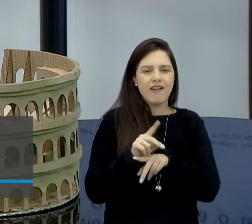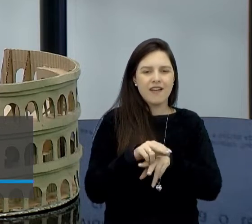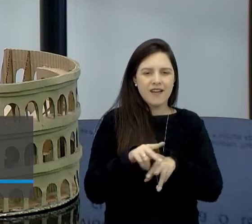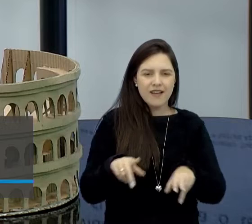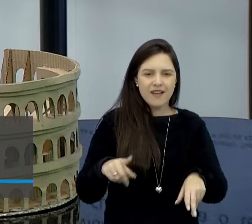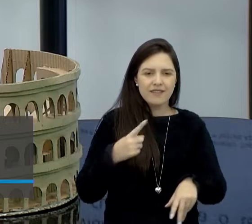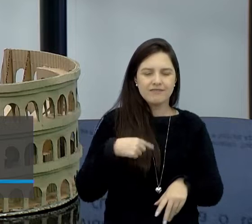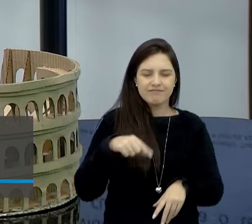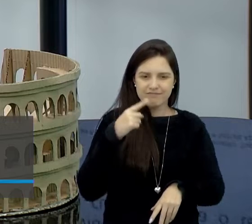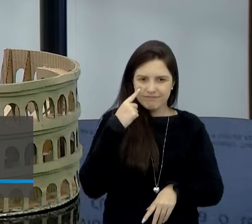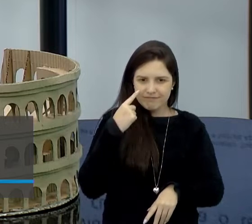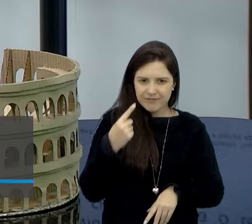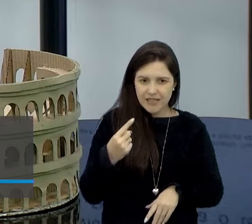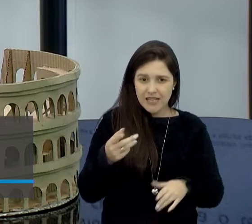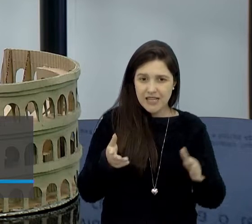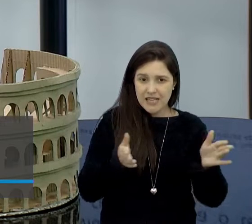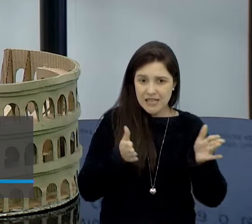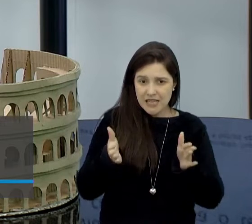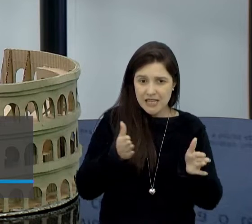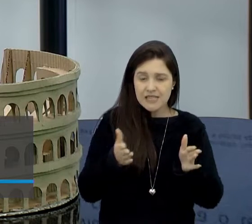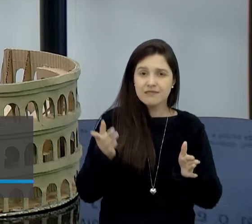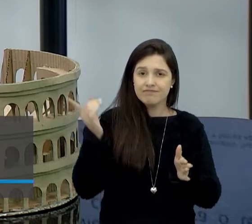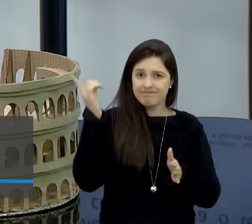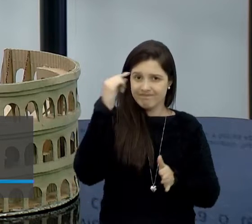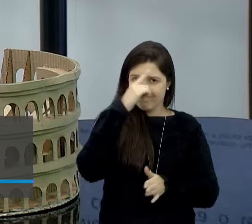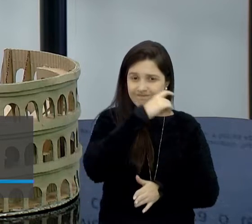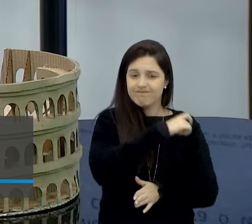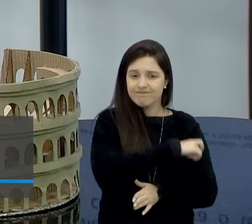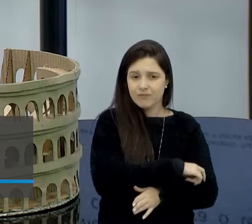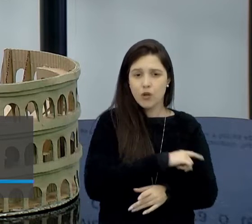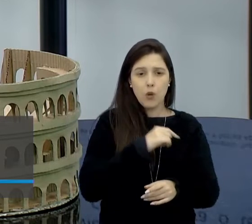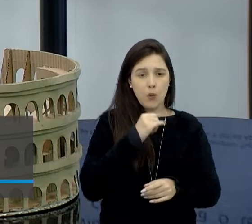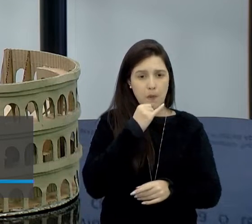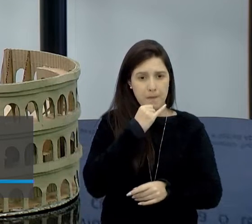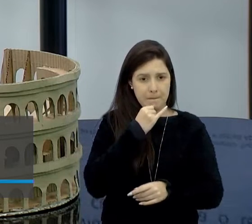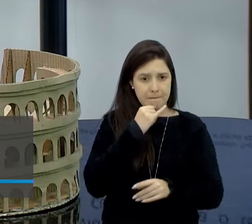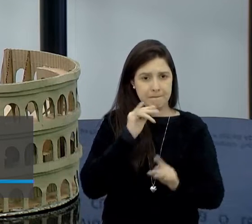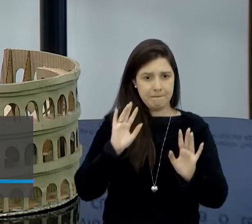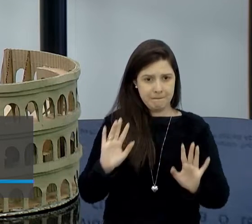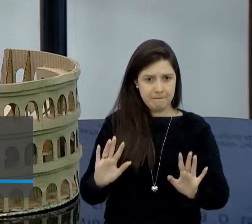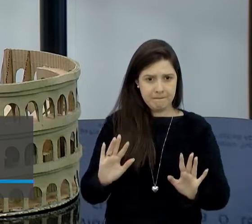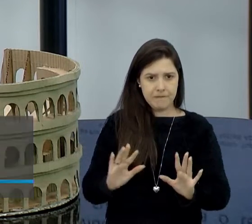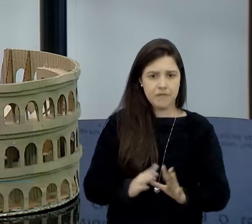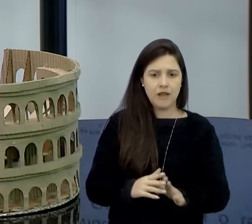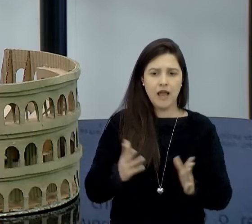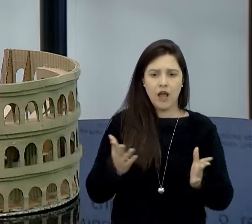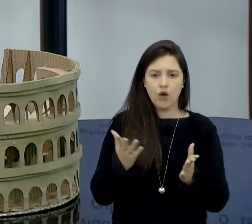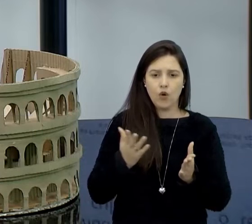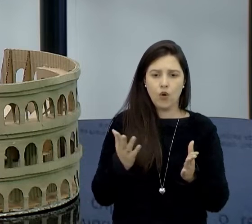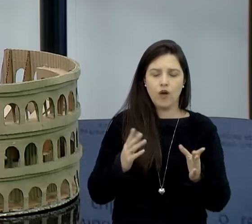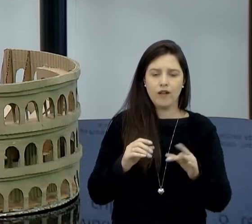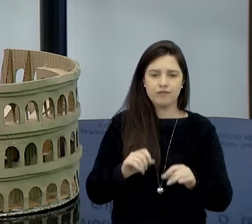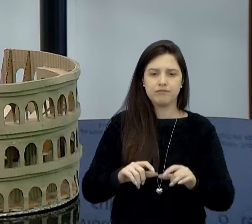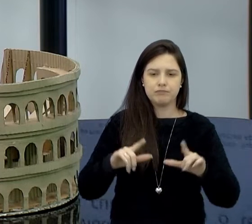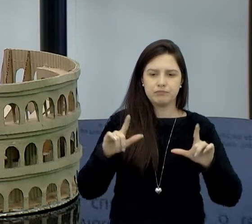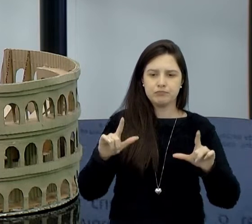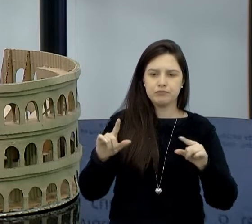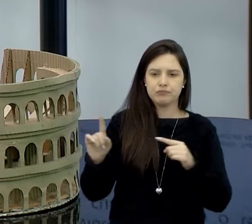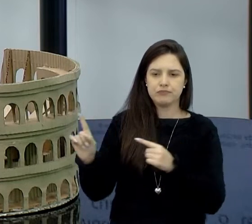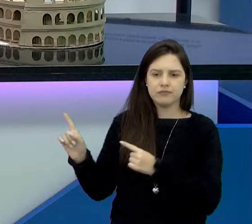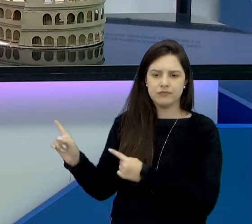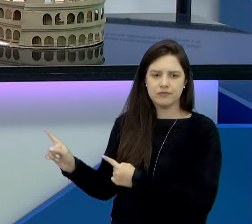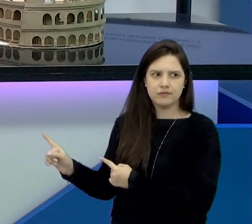que tem esses bens que são tangíveis. Né? Então, por exemplo, eu trouxe aqui dois exemplos de